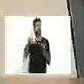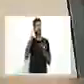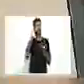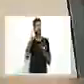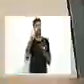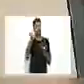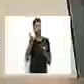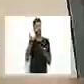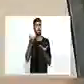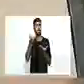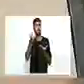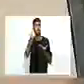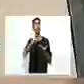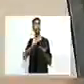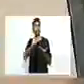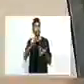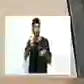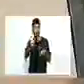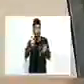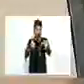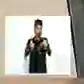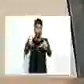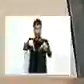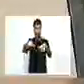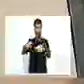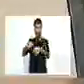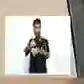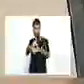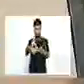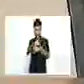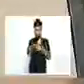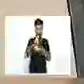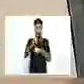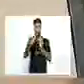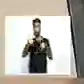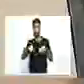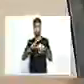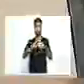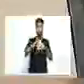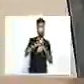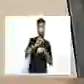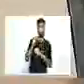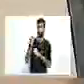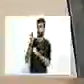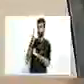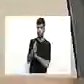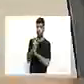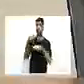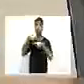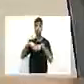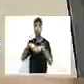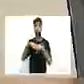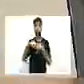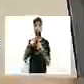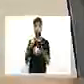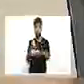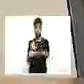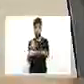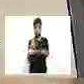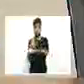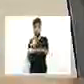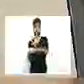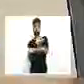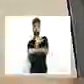tentar conseguir usar que seja à noite que seja de madrugada porque o mato nós vamos